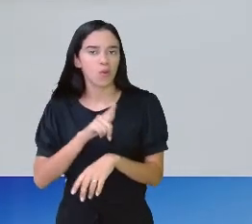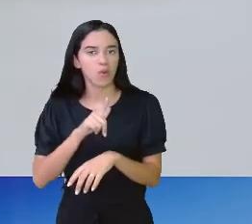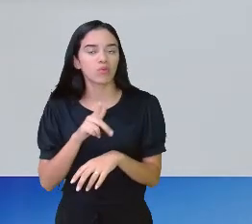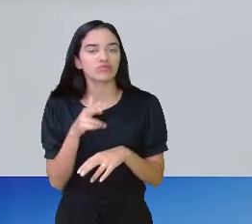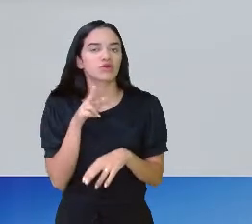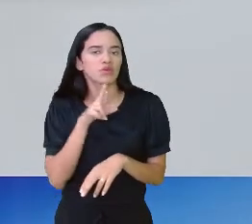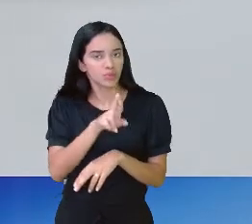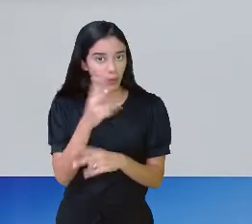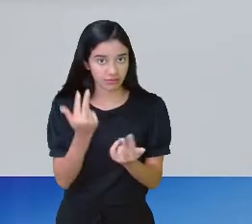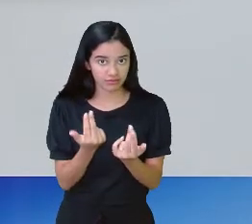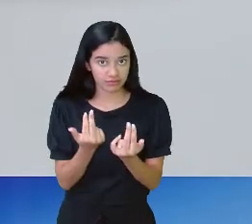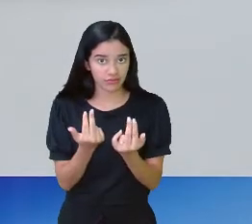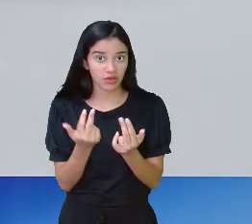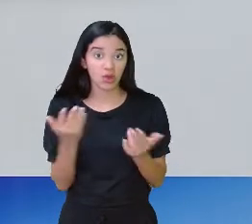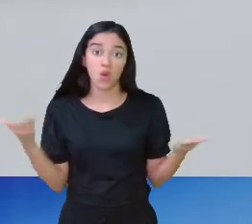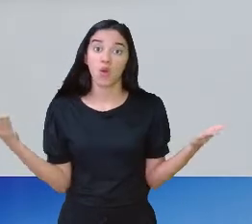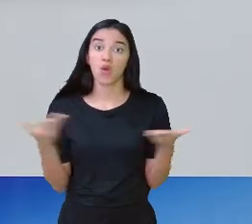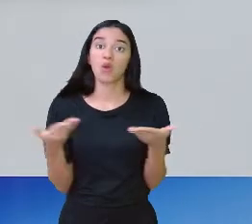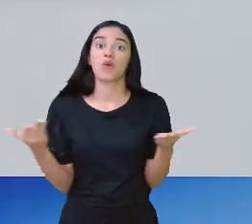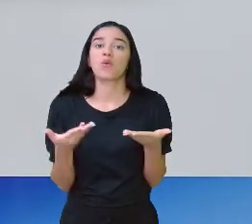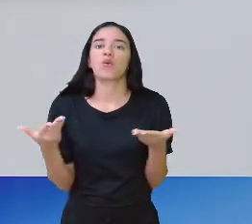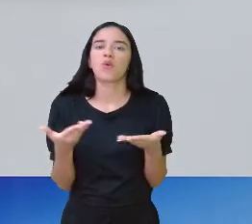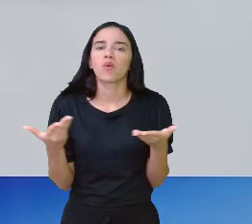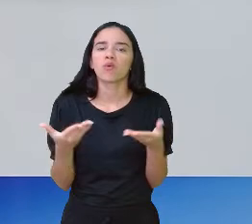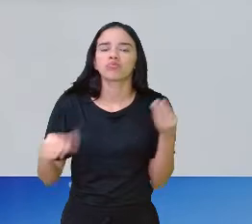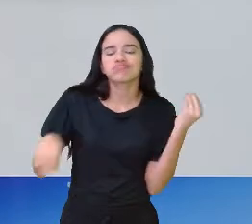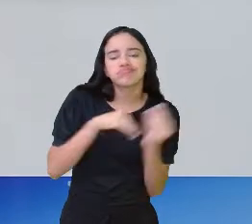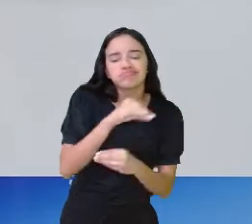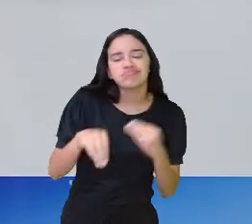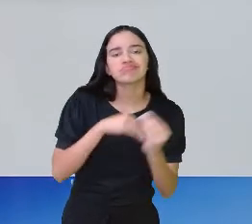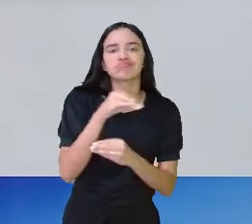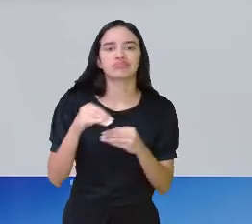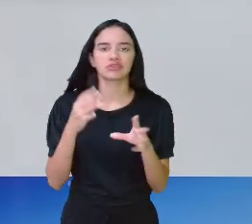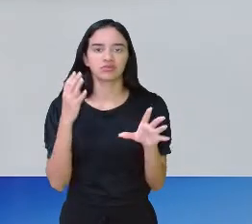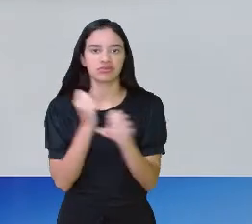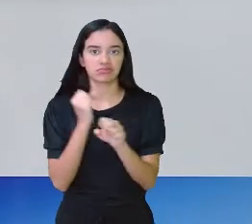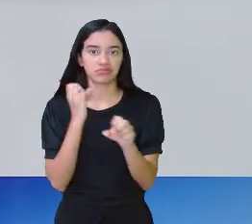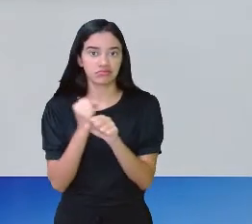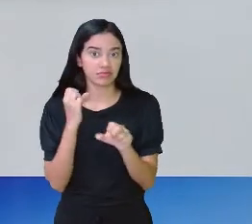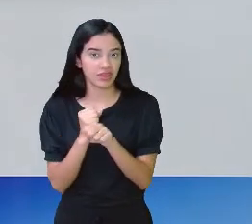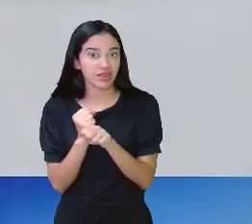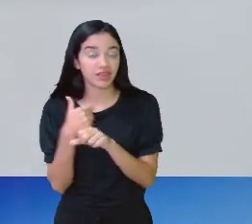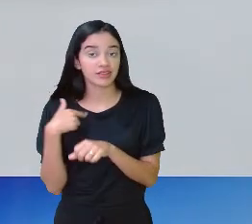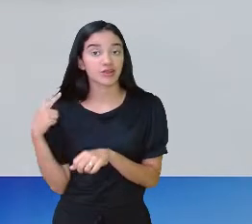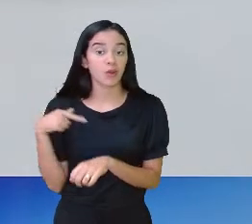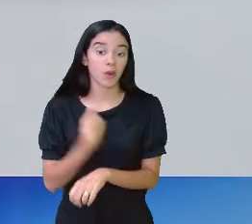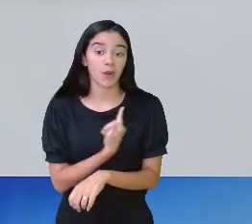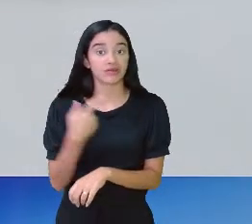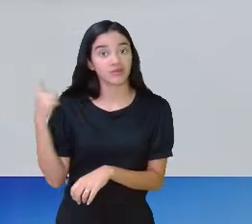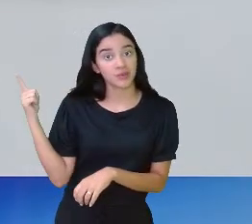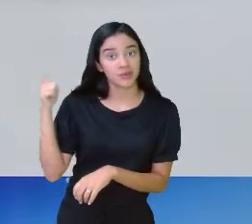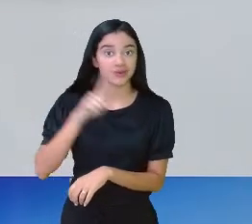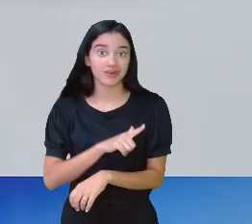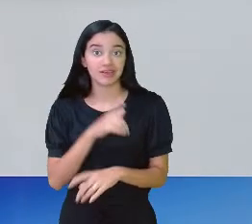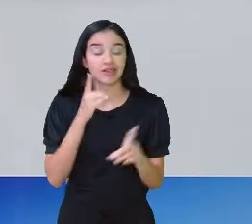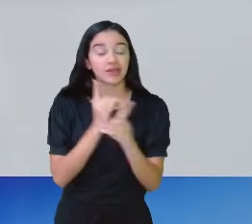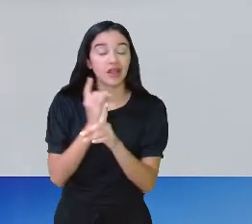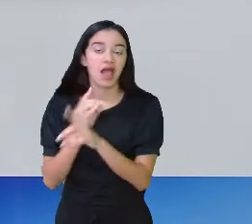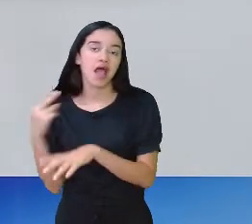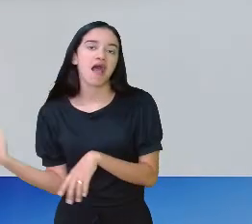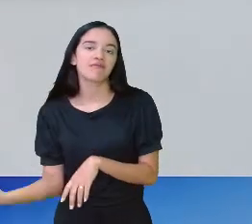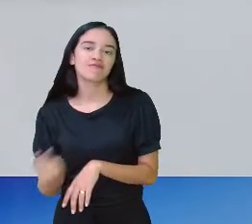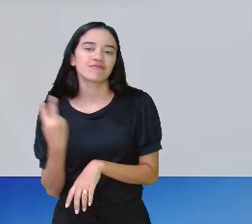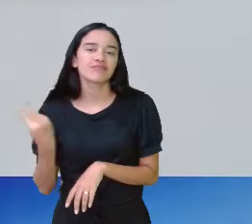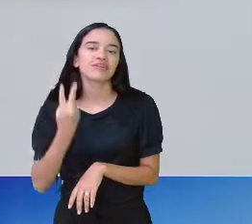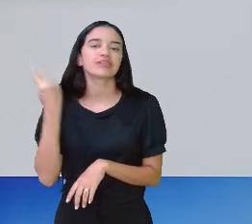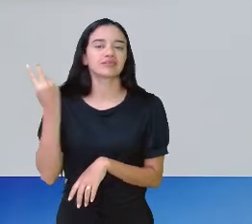mesmo resultado. Hoje a gente vai fazer um misto dessas operações e vai conseguir encontrar valores